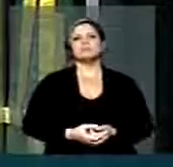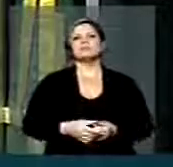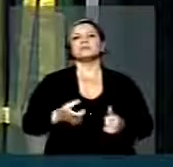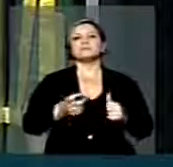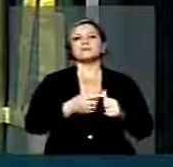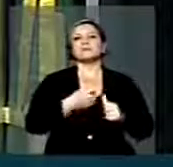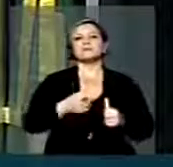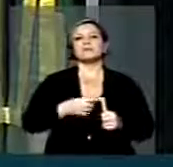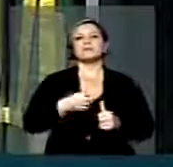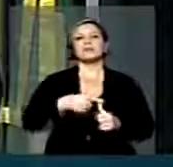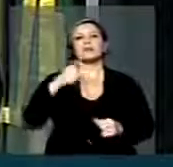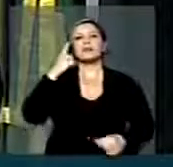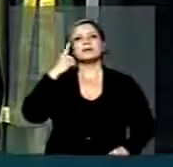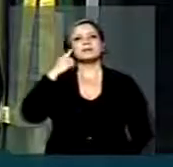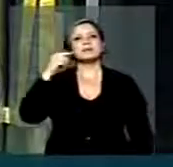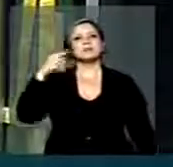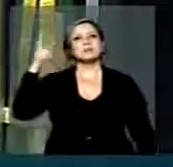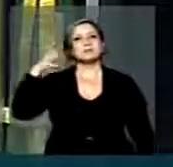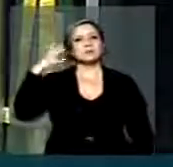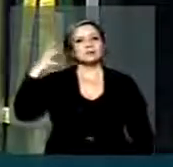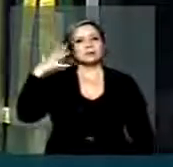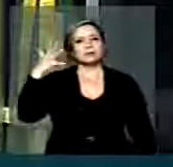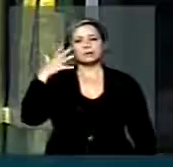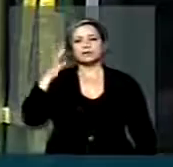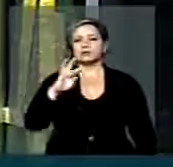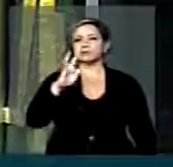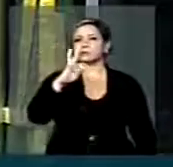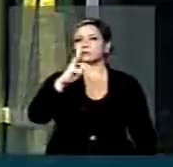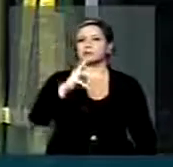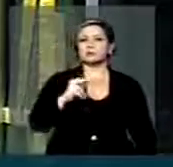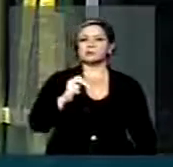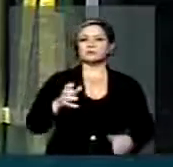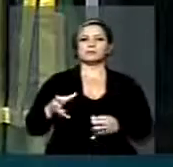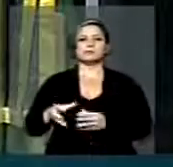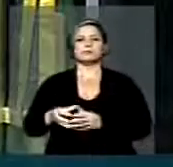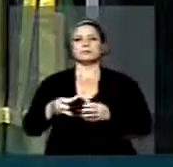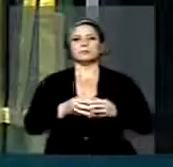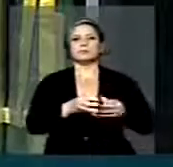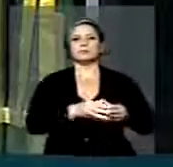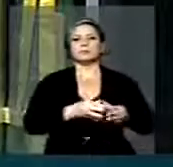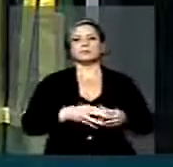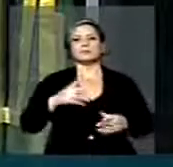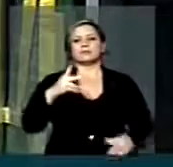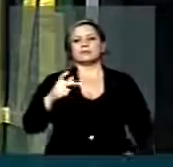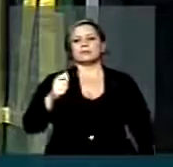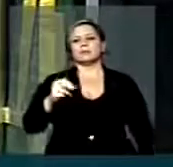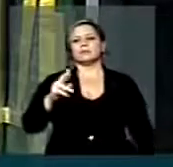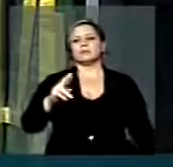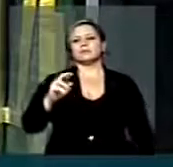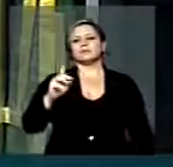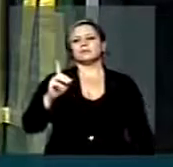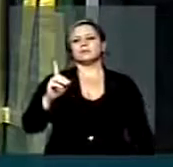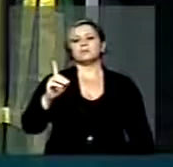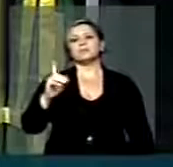Primeiro, em nível político, todos os partidos viraram com um discurso cor-de-rosa, que eu digo.